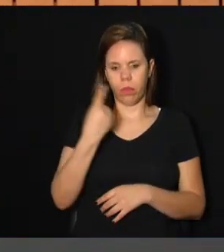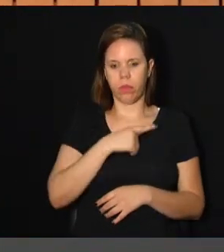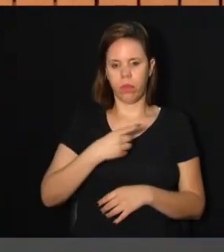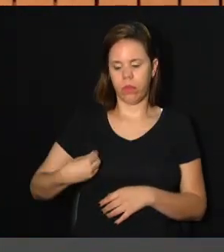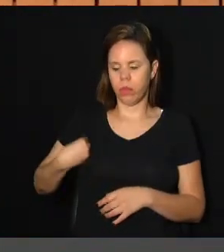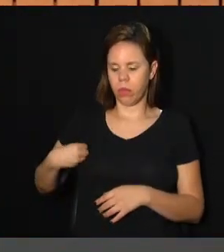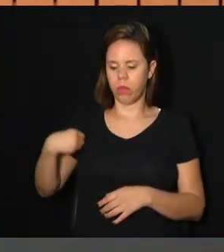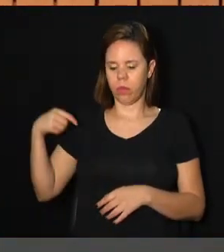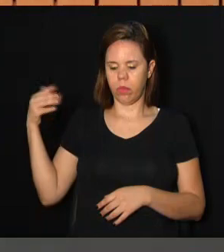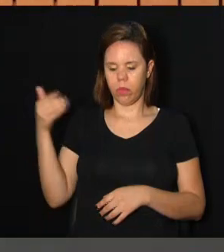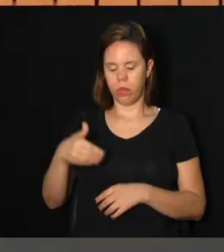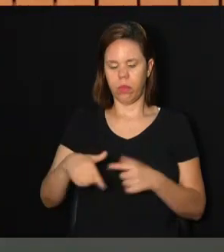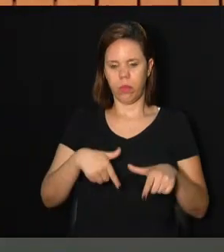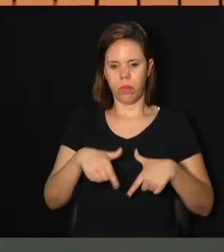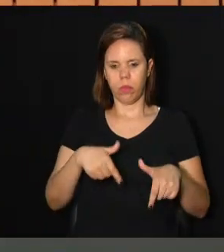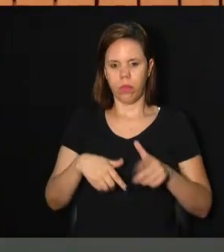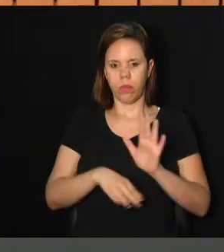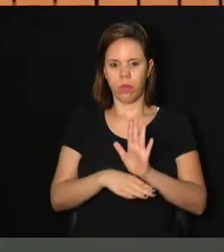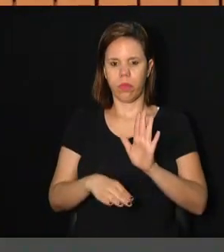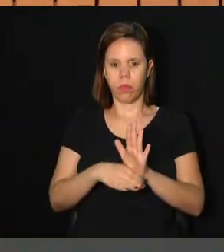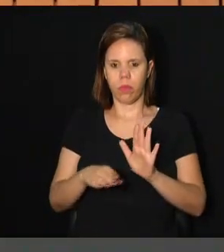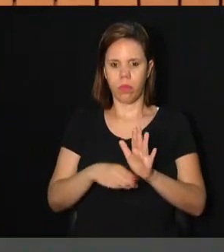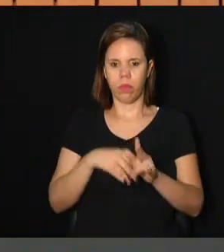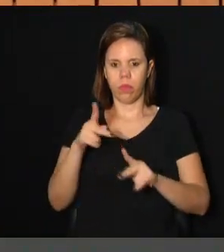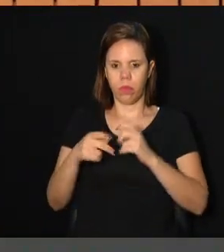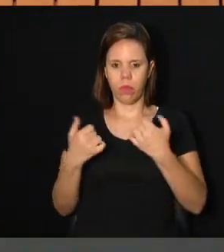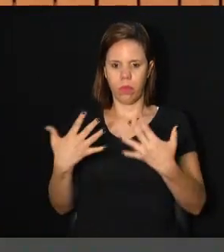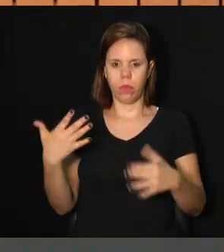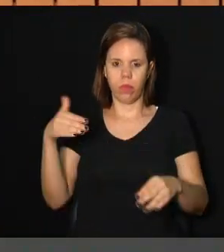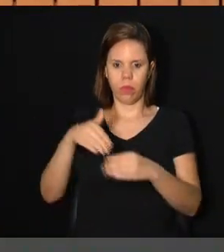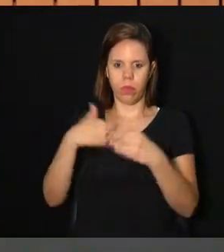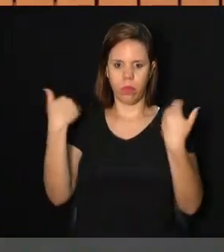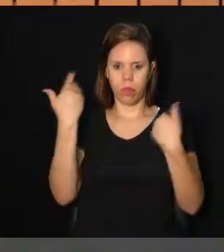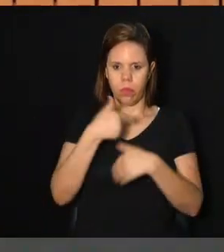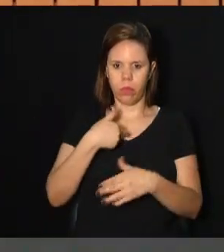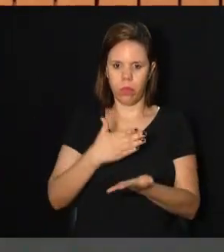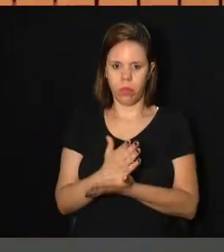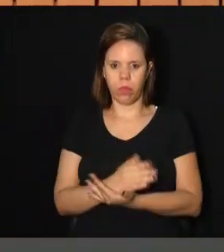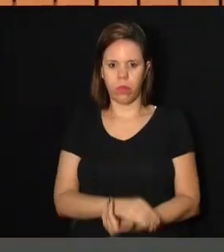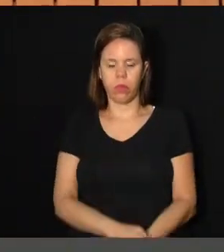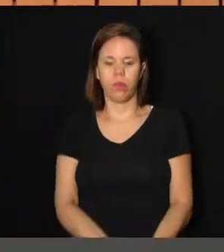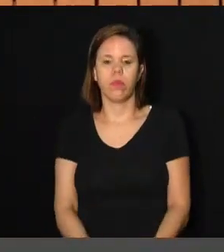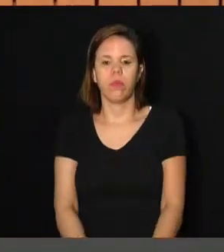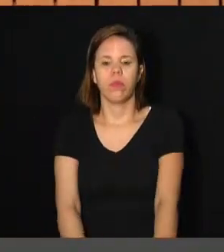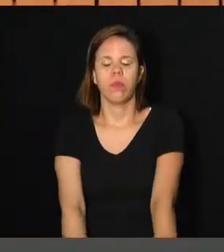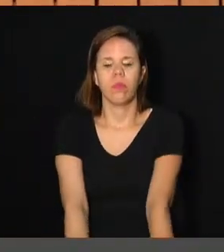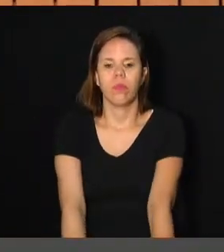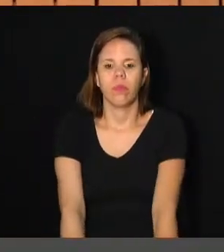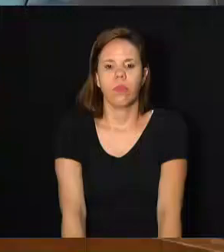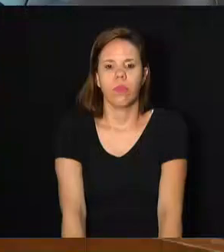nós trabalhamos para essa população que nos elegeu, vereadora. Bem,